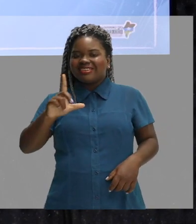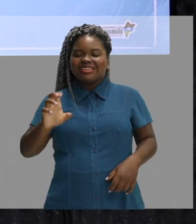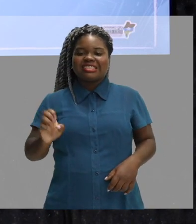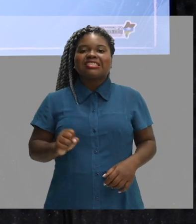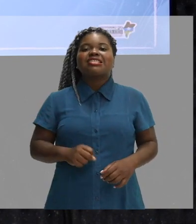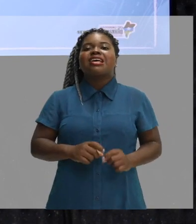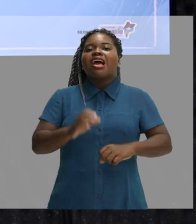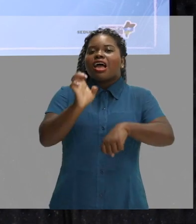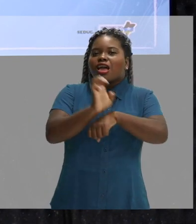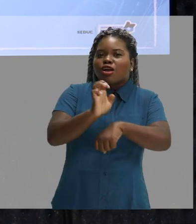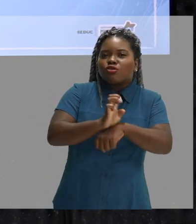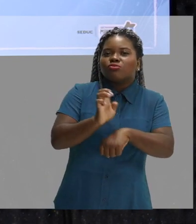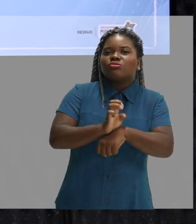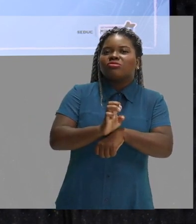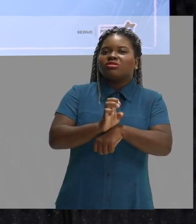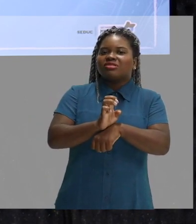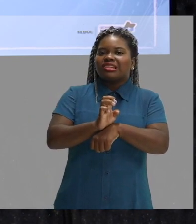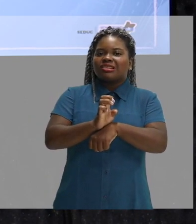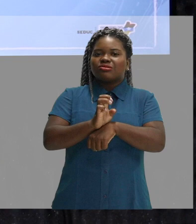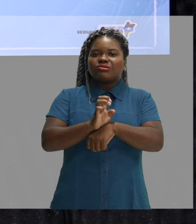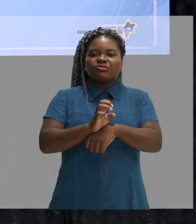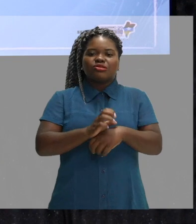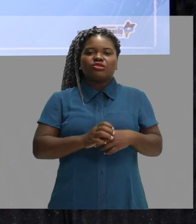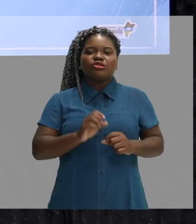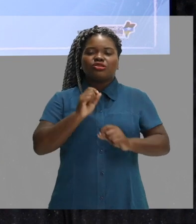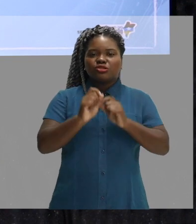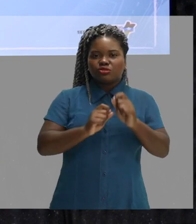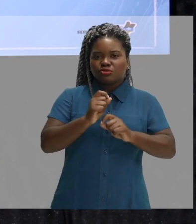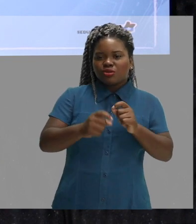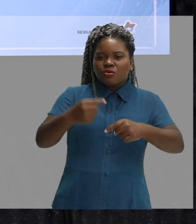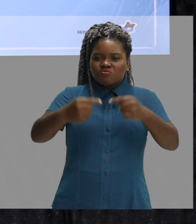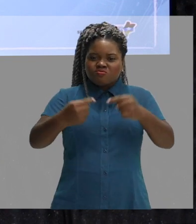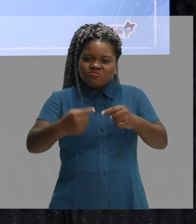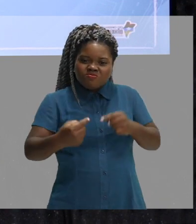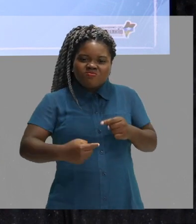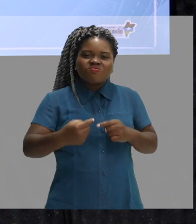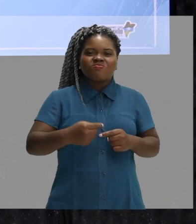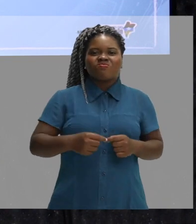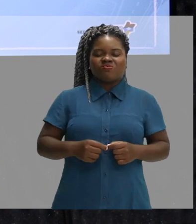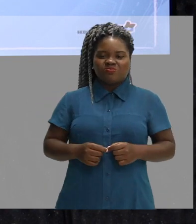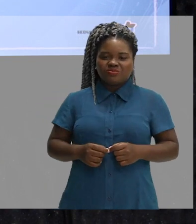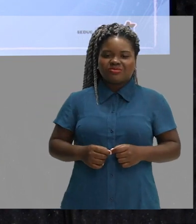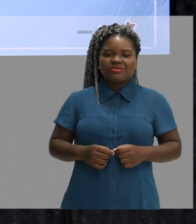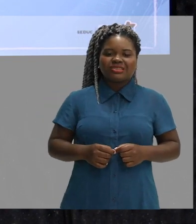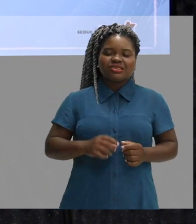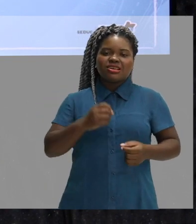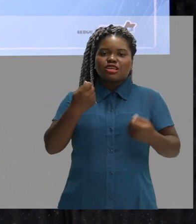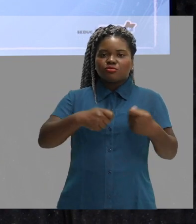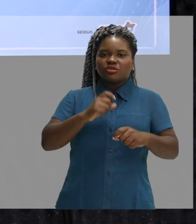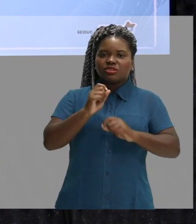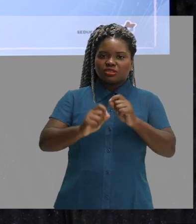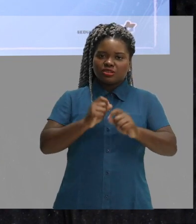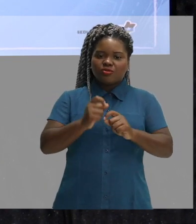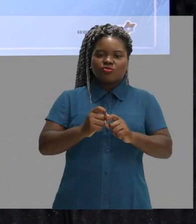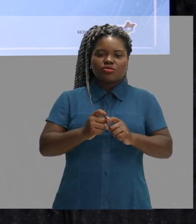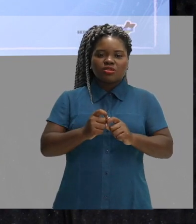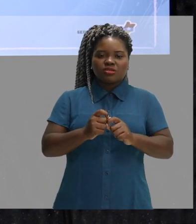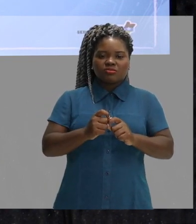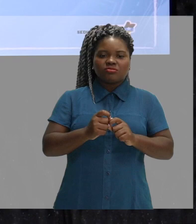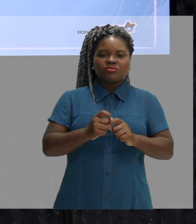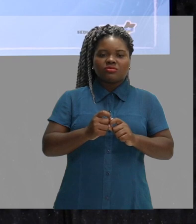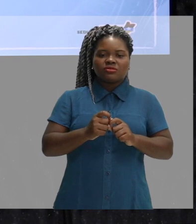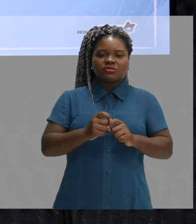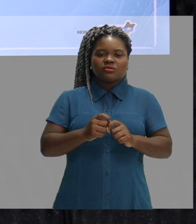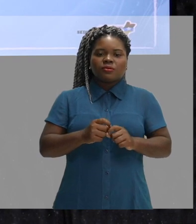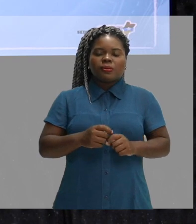fugir disso, seria necessário o quê? Um contrato social, um pacto entre os homens, que ele chama